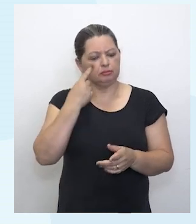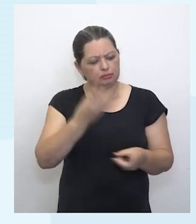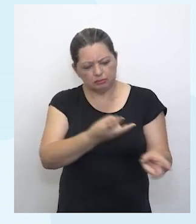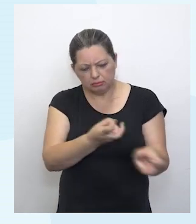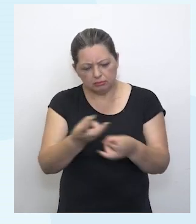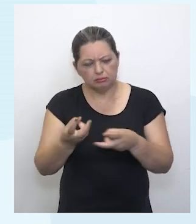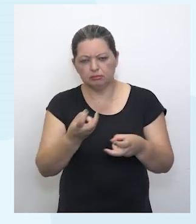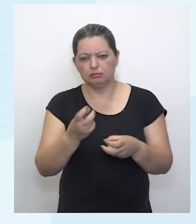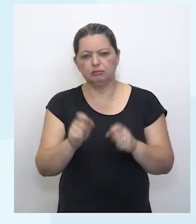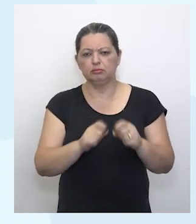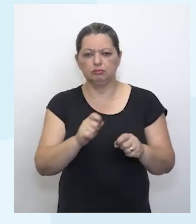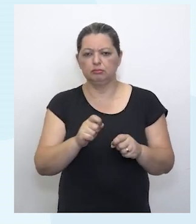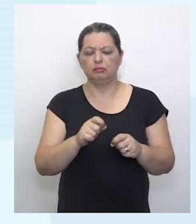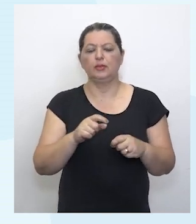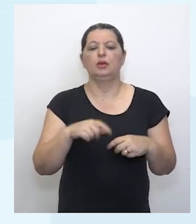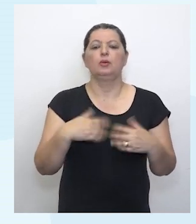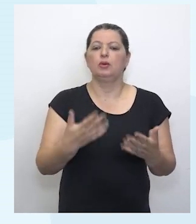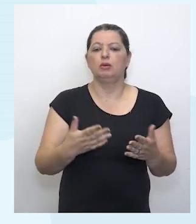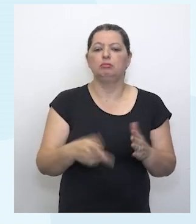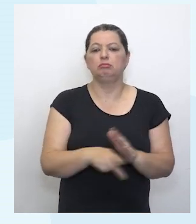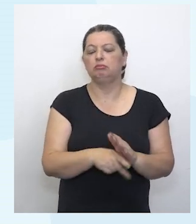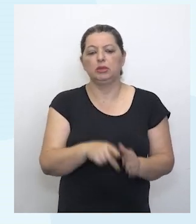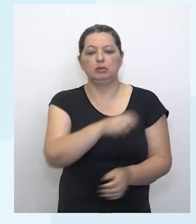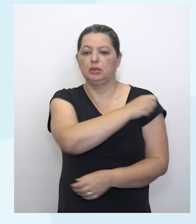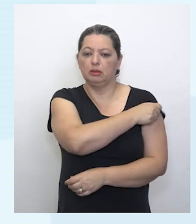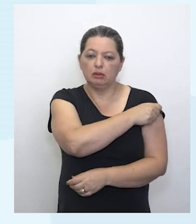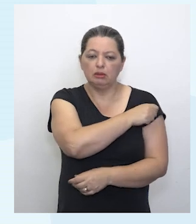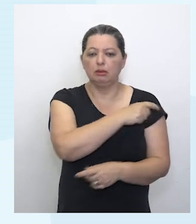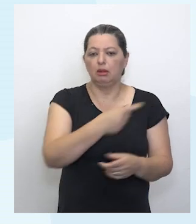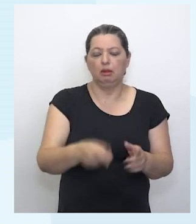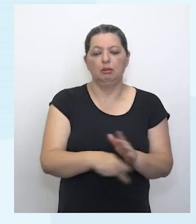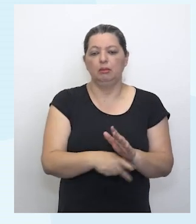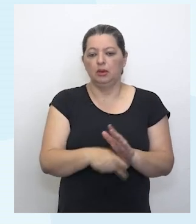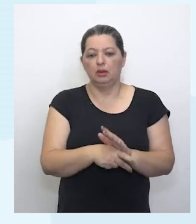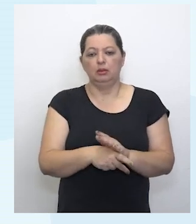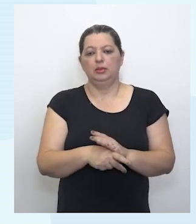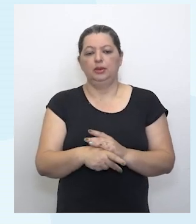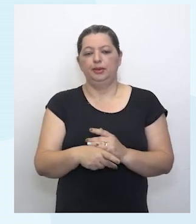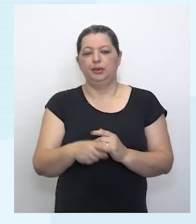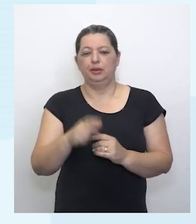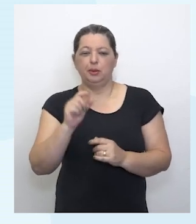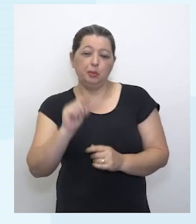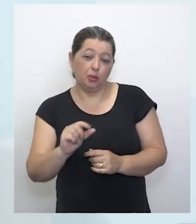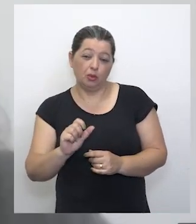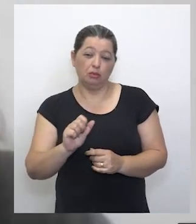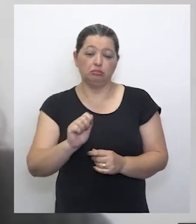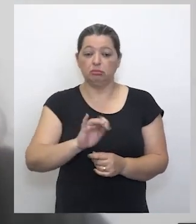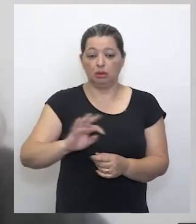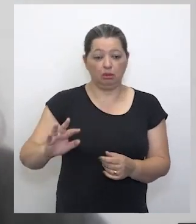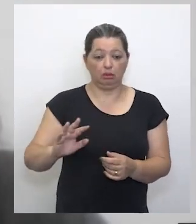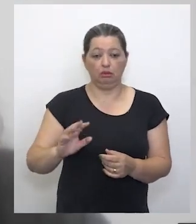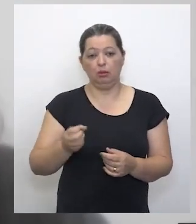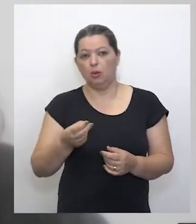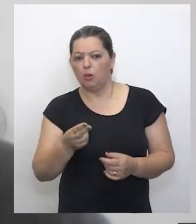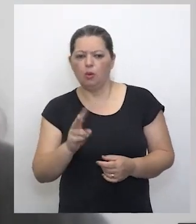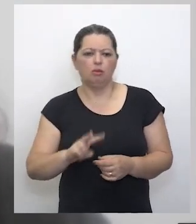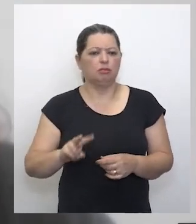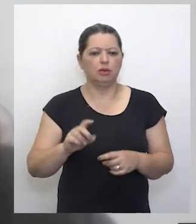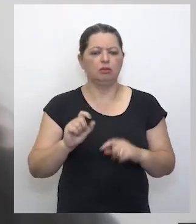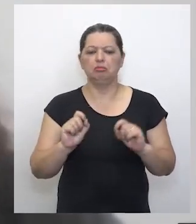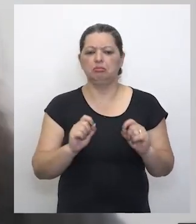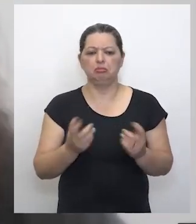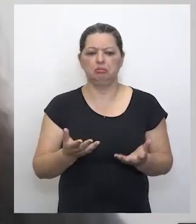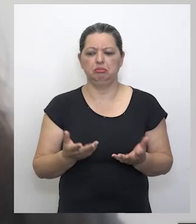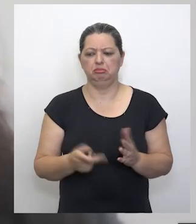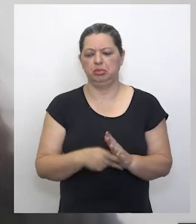de hipótese a criança está. Ela é pré-silábica, ela é silábica com valor, sem valor, com valor,